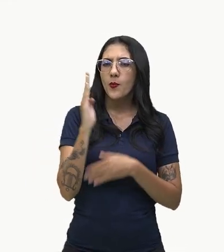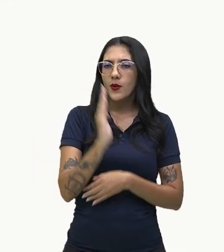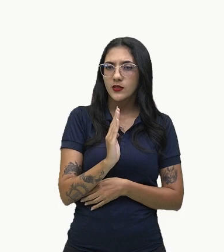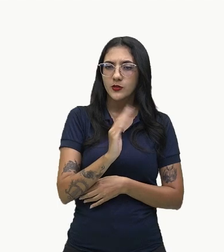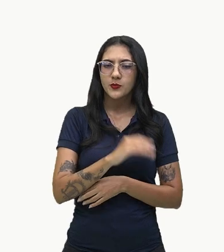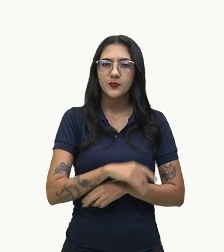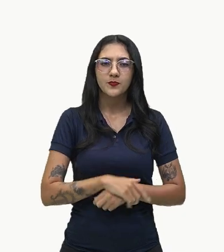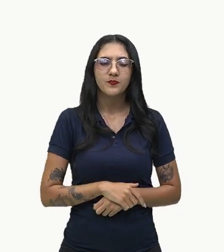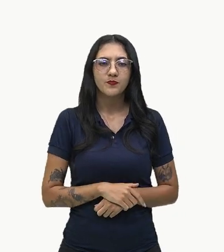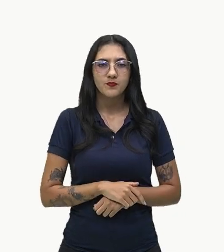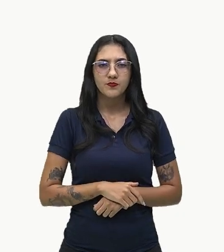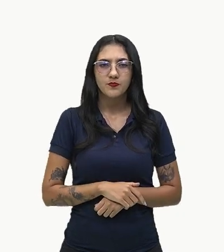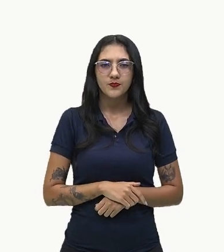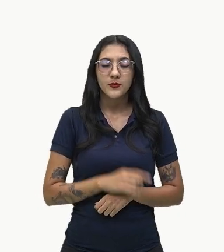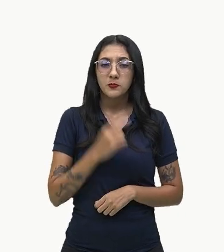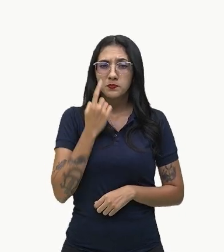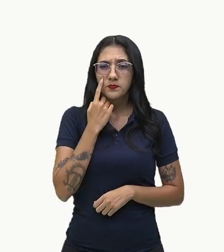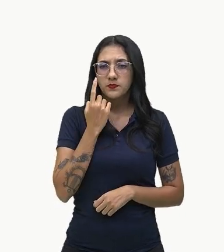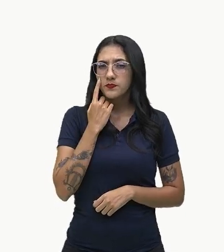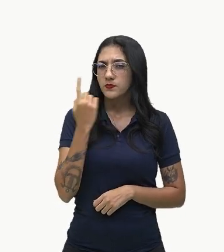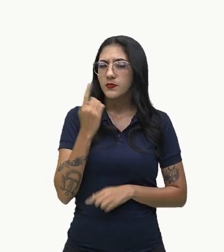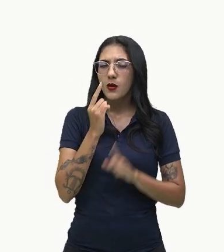território brasileiro